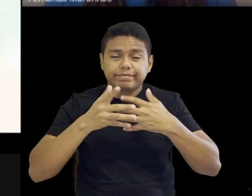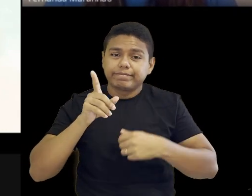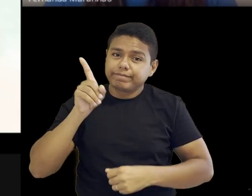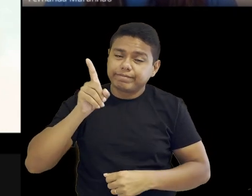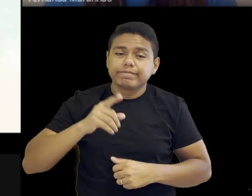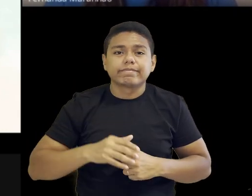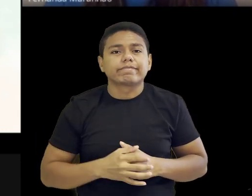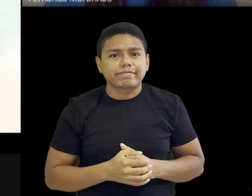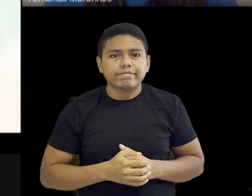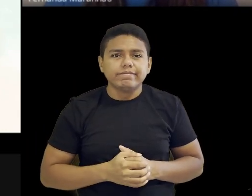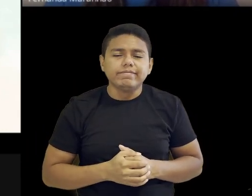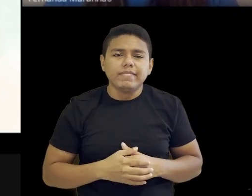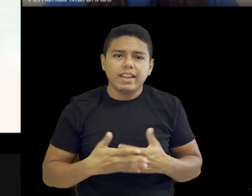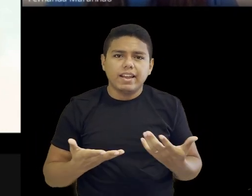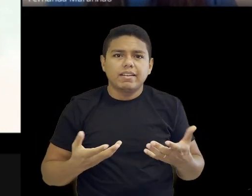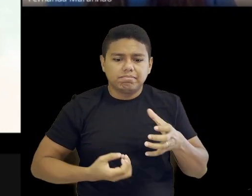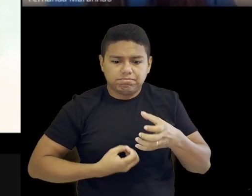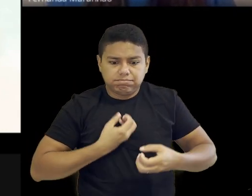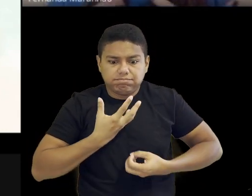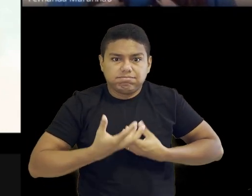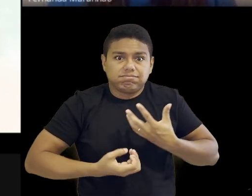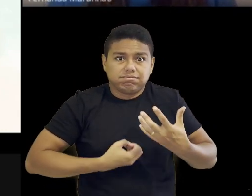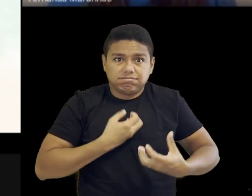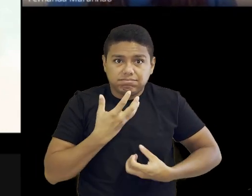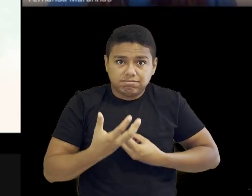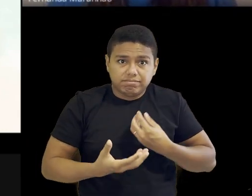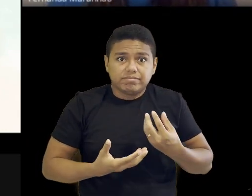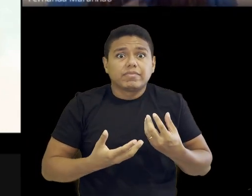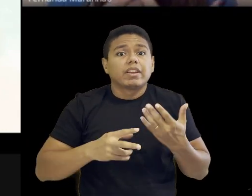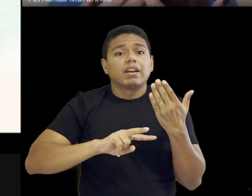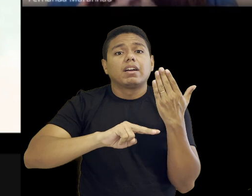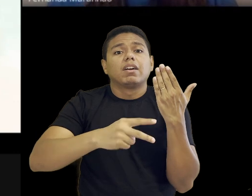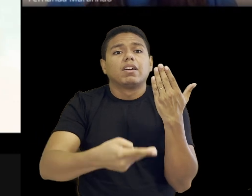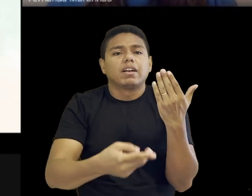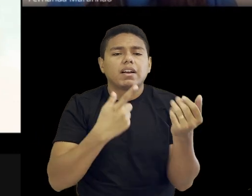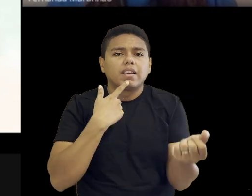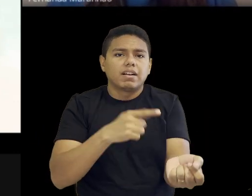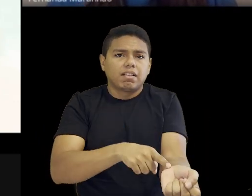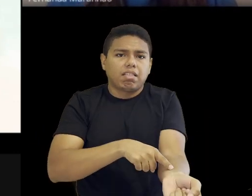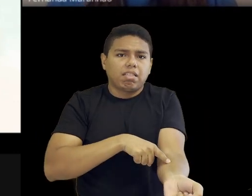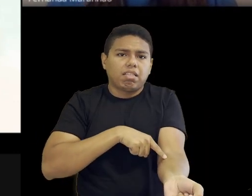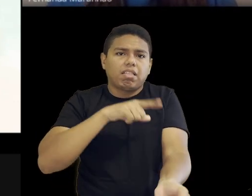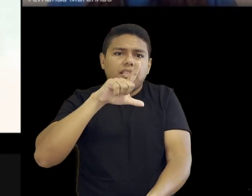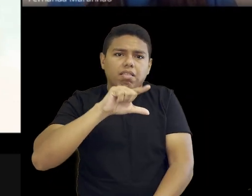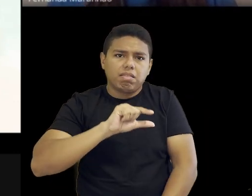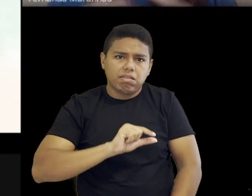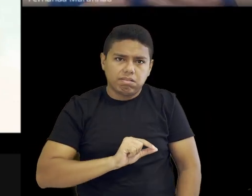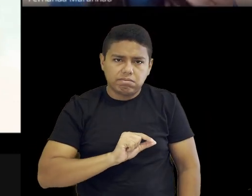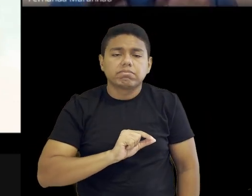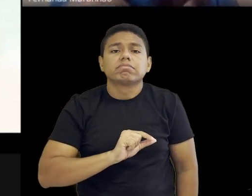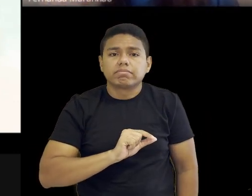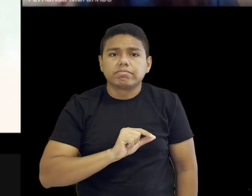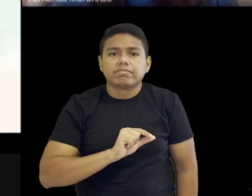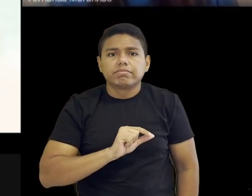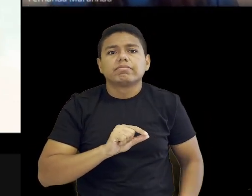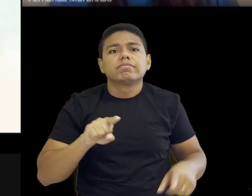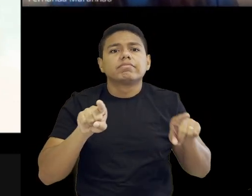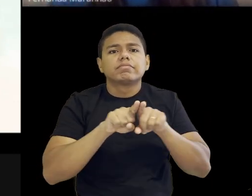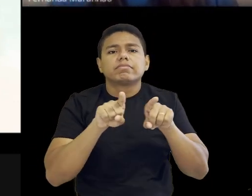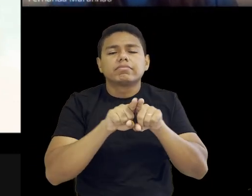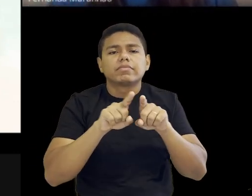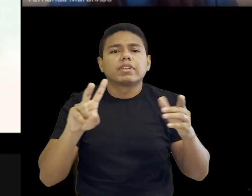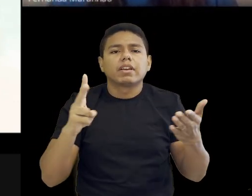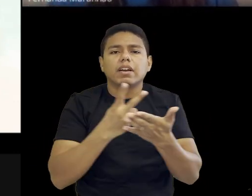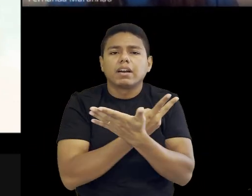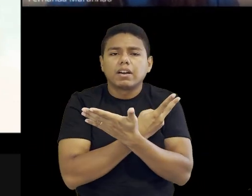há produção de autoanticorpos e que esses autoanticorpos podem induzir anemia no concepto, principalmente nas gestações